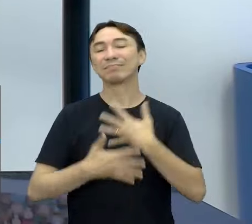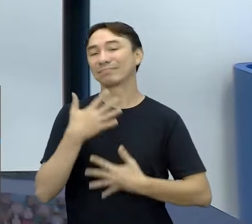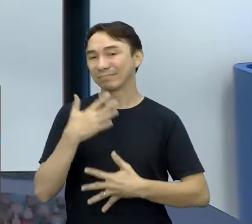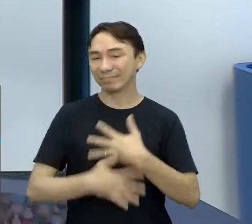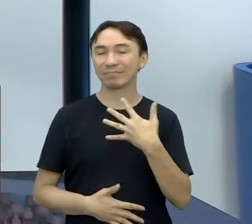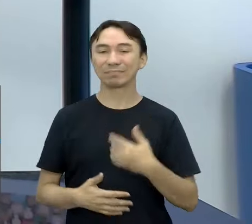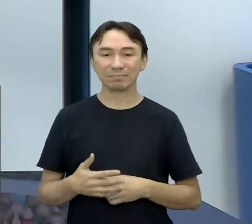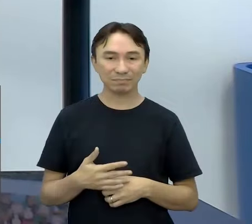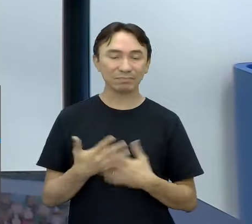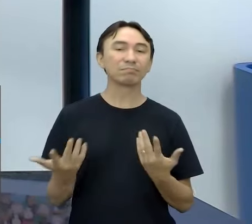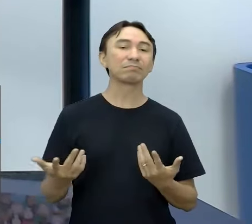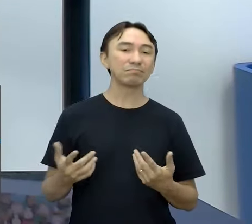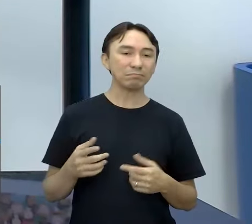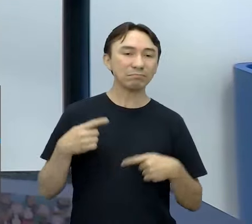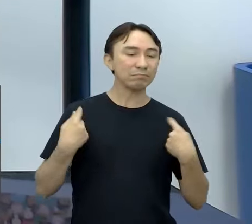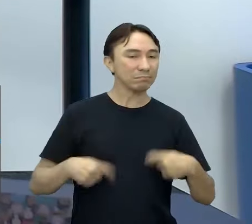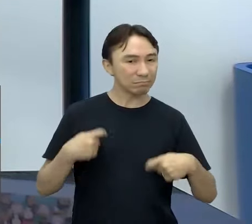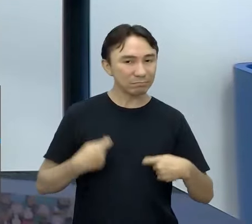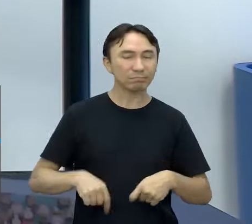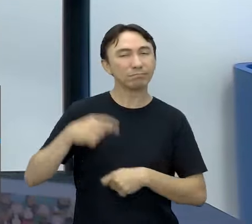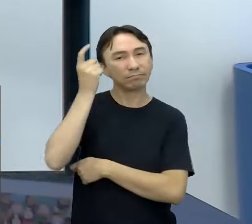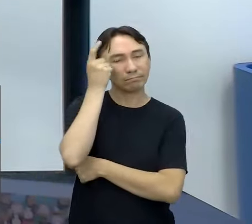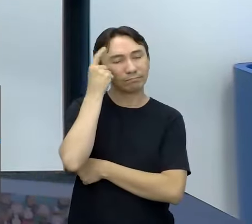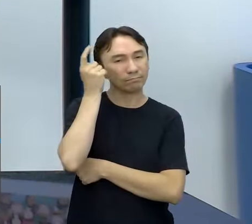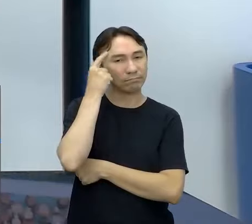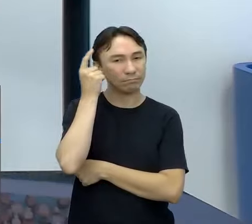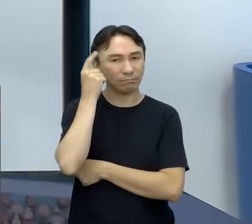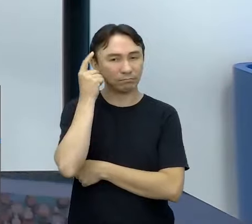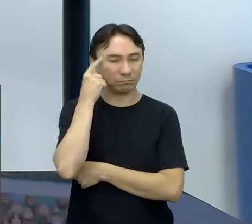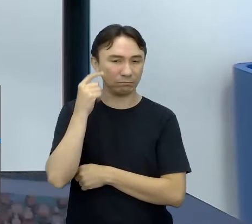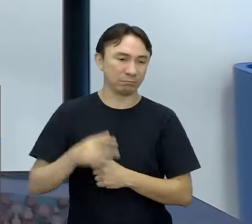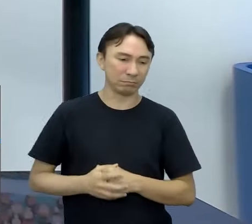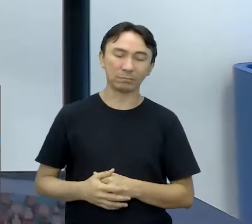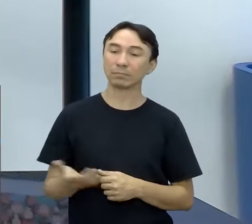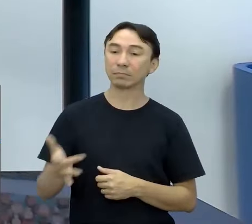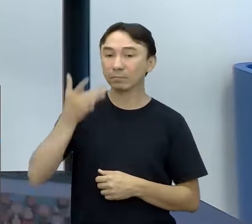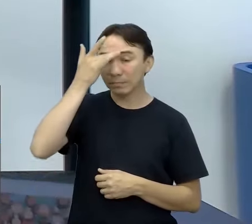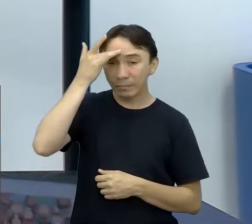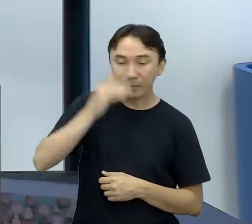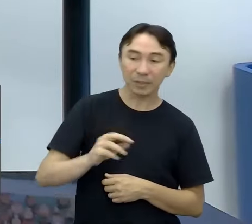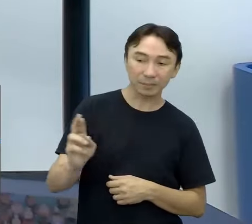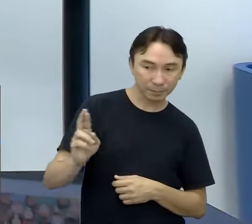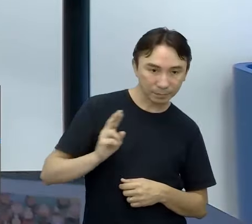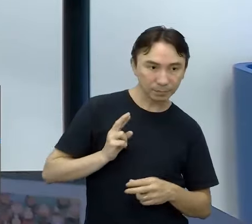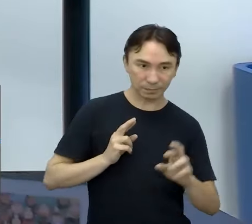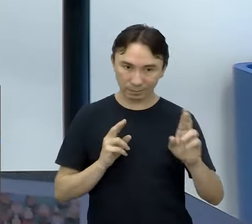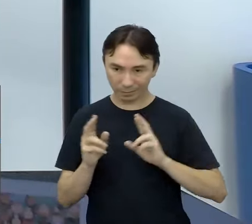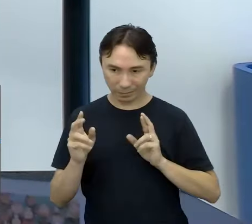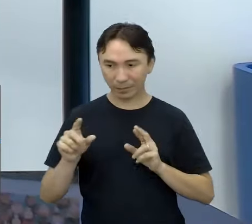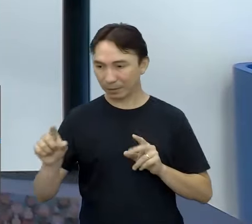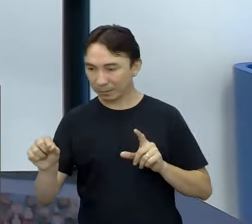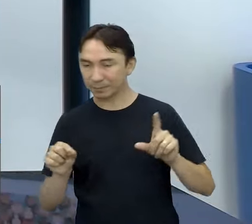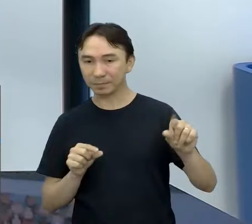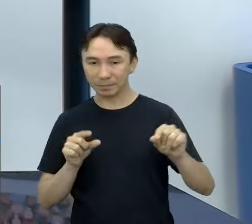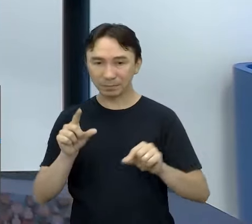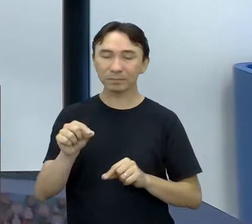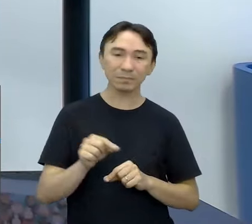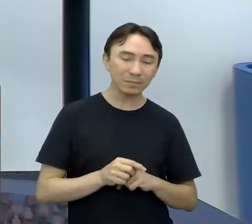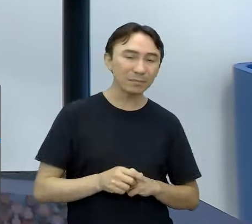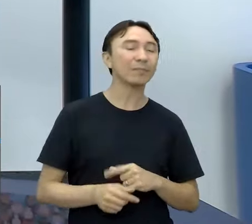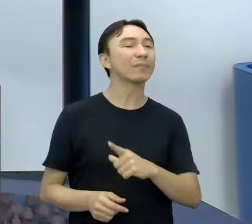porém, tem que ser pensando. Então, na hora de escolher quem vai responder, tem uma forma. Tem, existem coisas